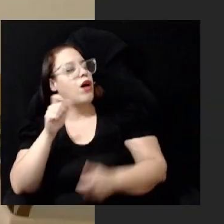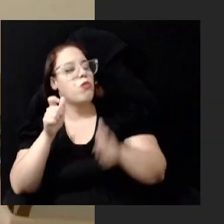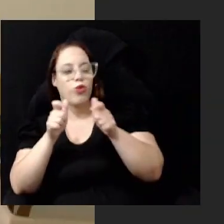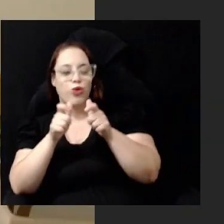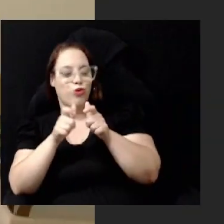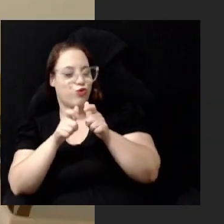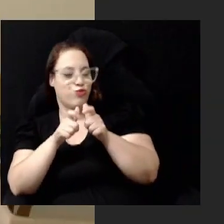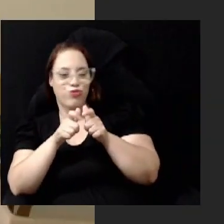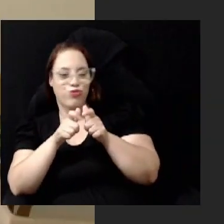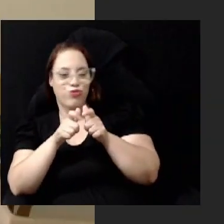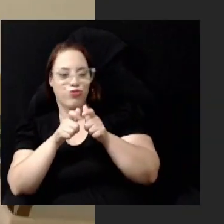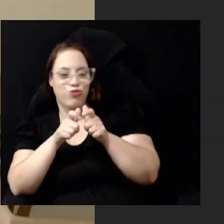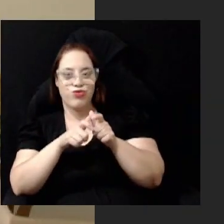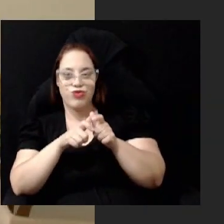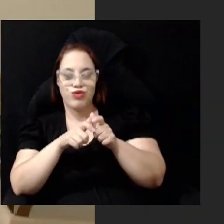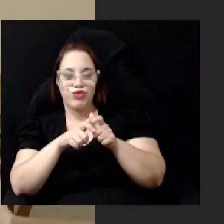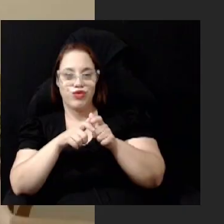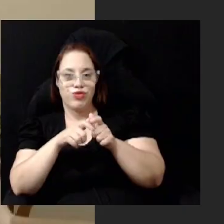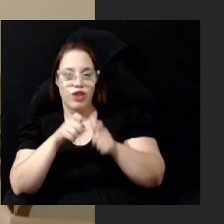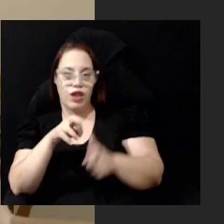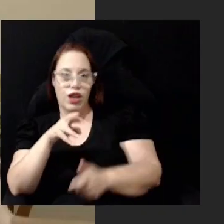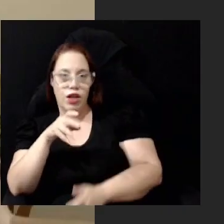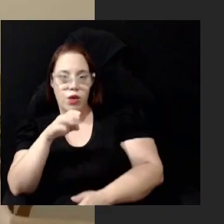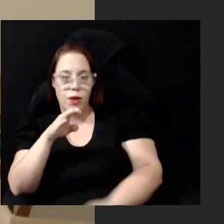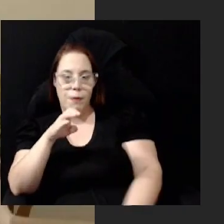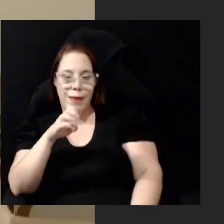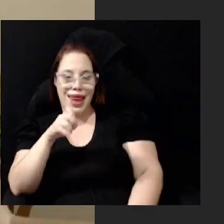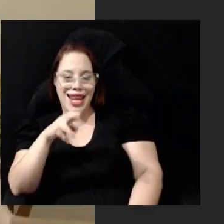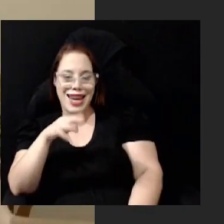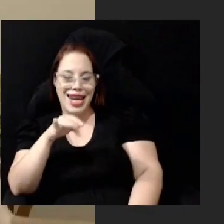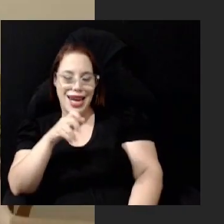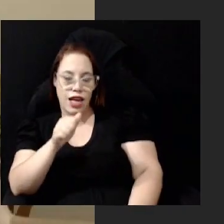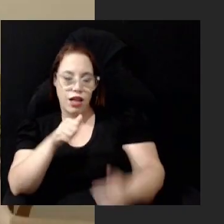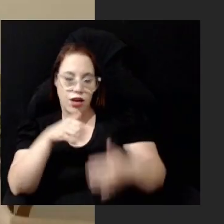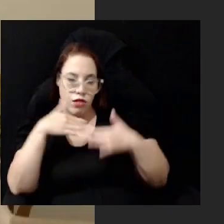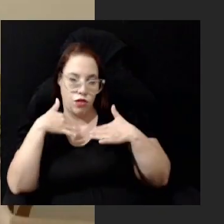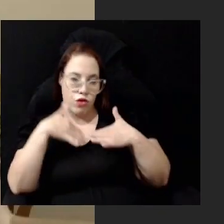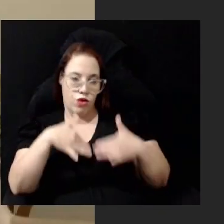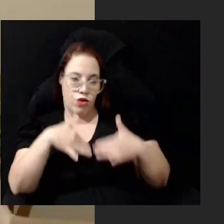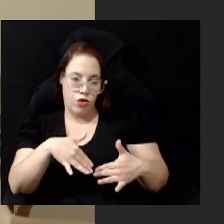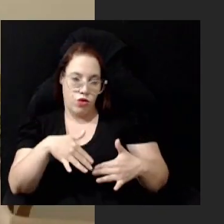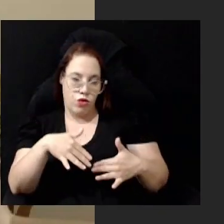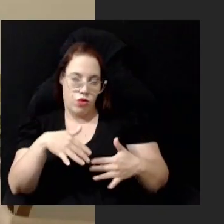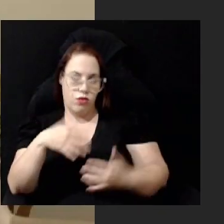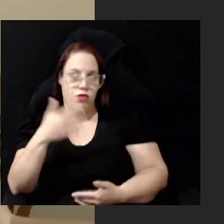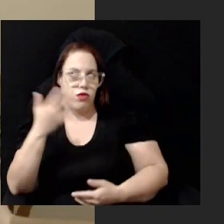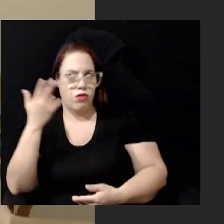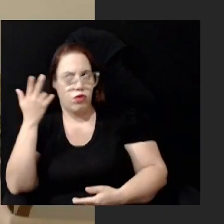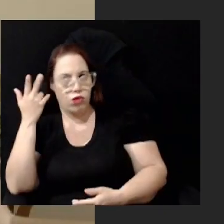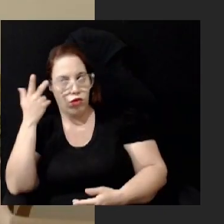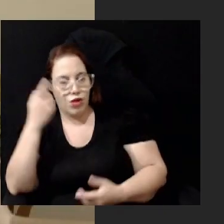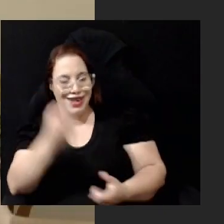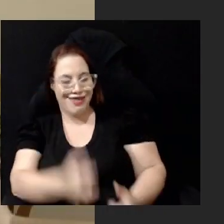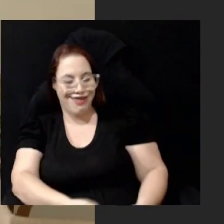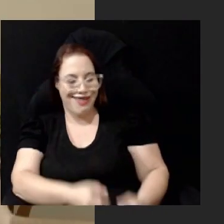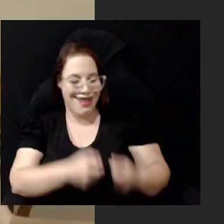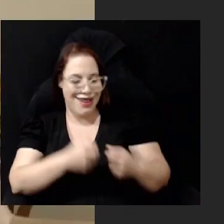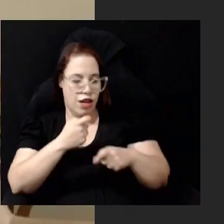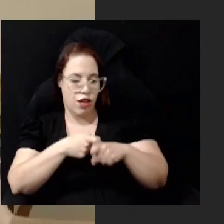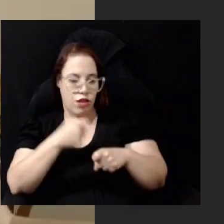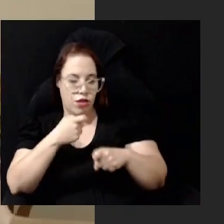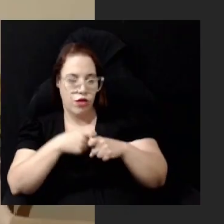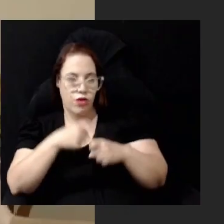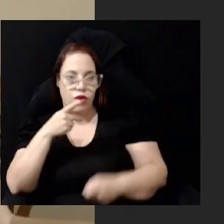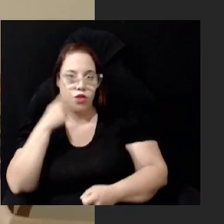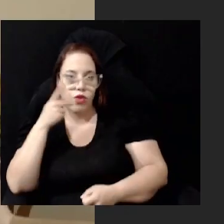baixa. Lesões benignas nos ossos são relativamente comuns. E câncer nos ossos, como a